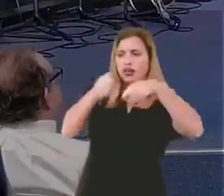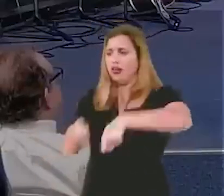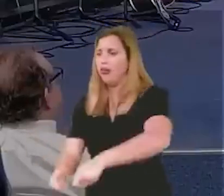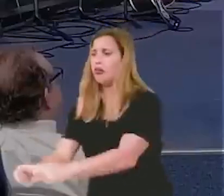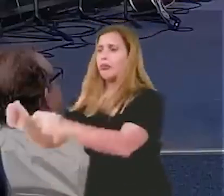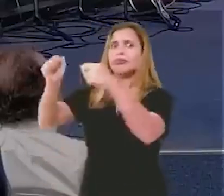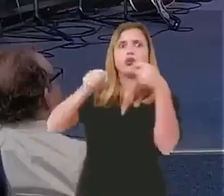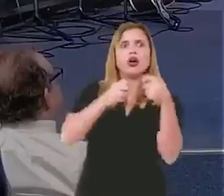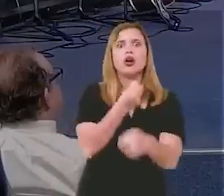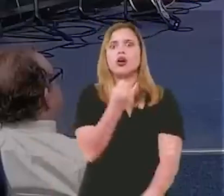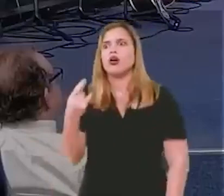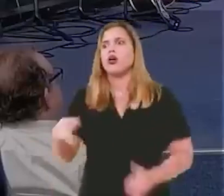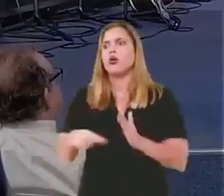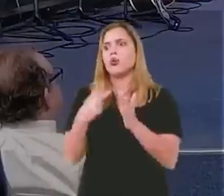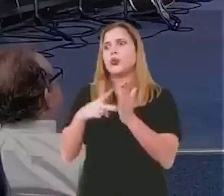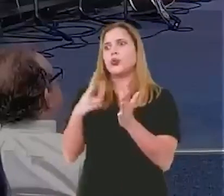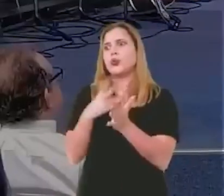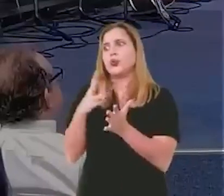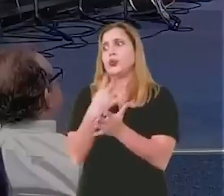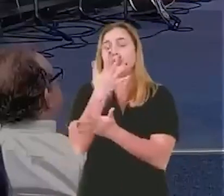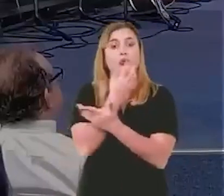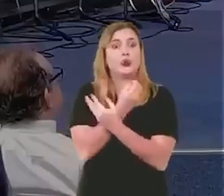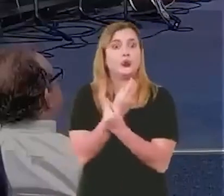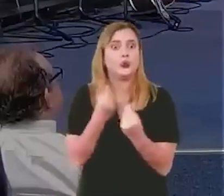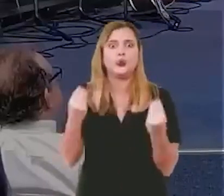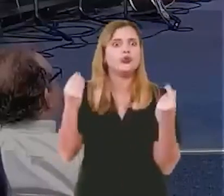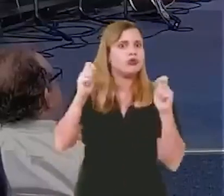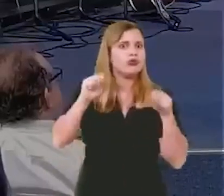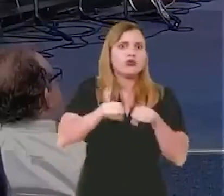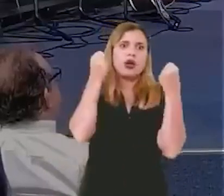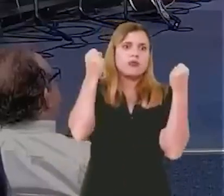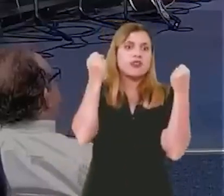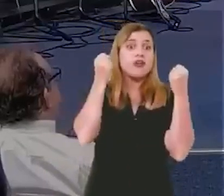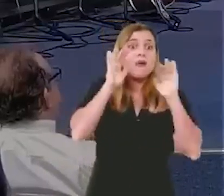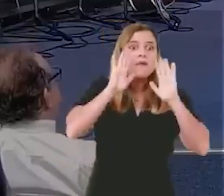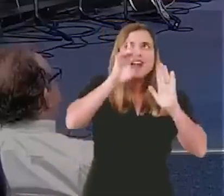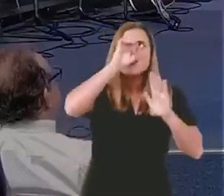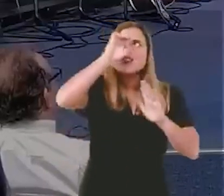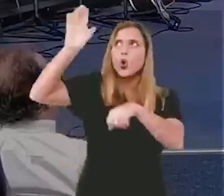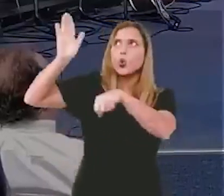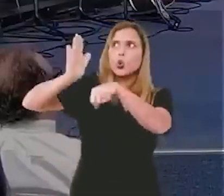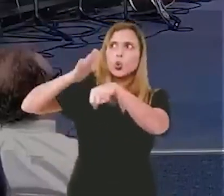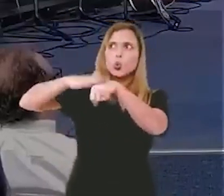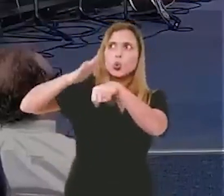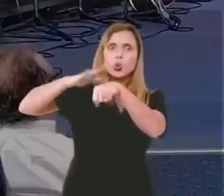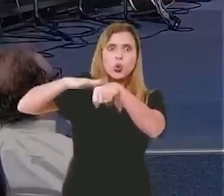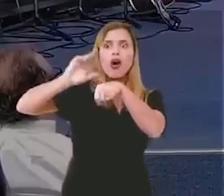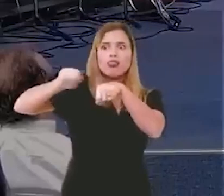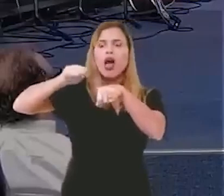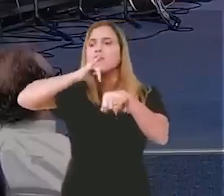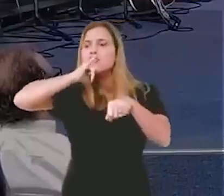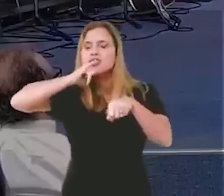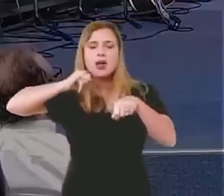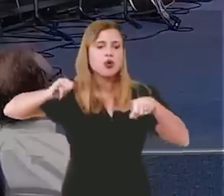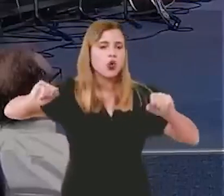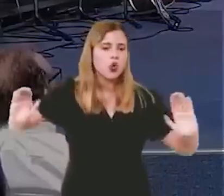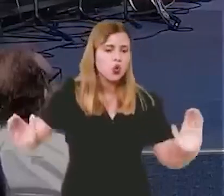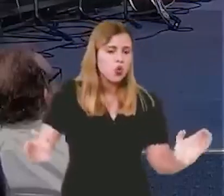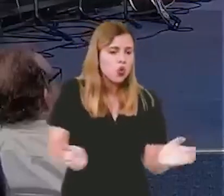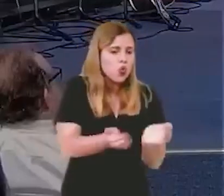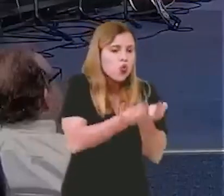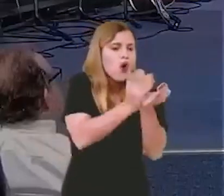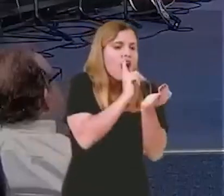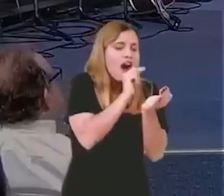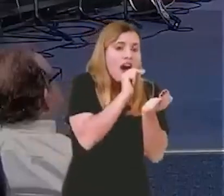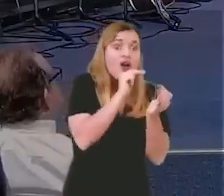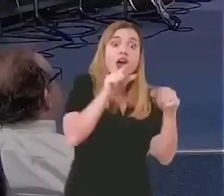precisão. Ele mede os céus a palmos. Ele espalha as estrelas no firmamento, e por ser forte em